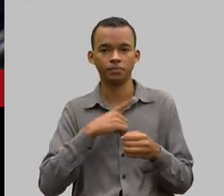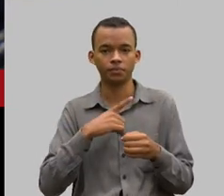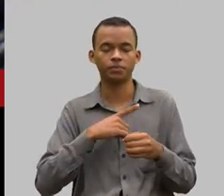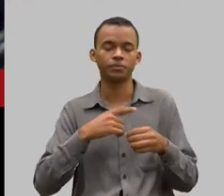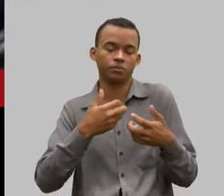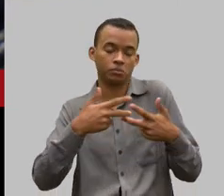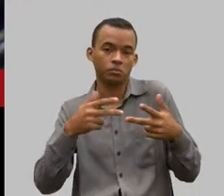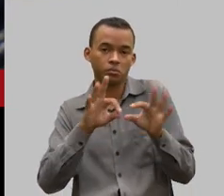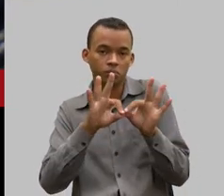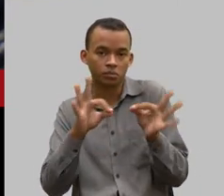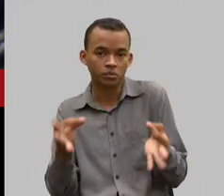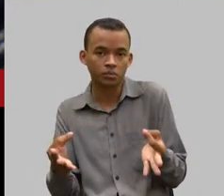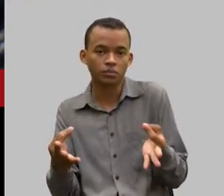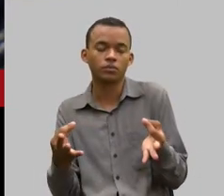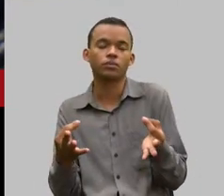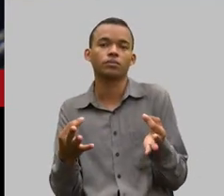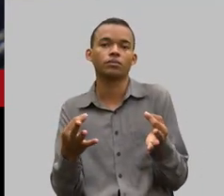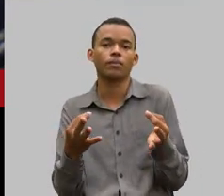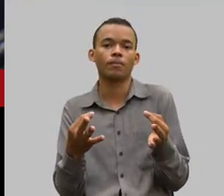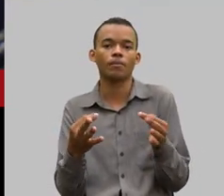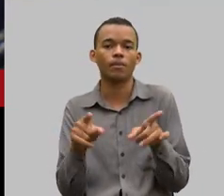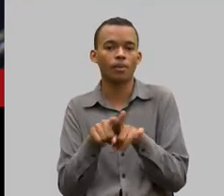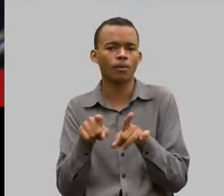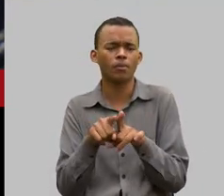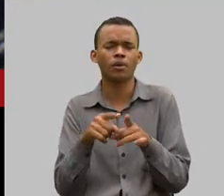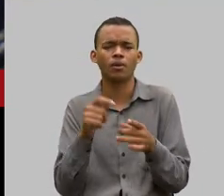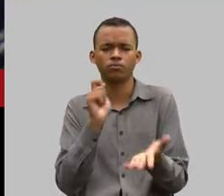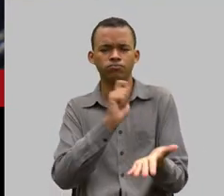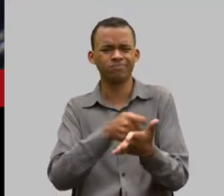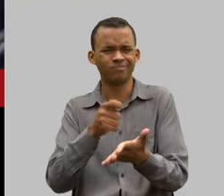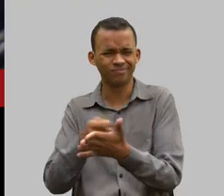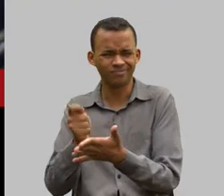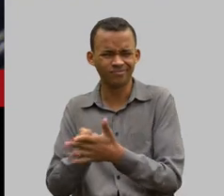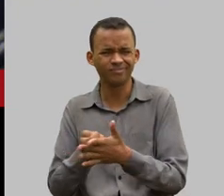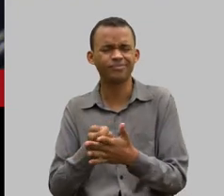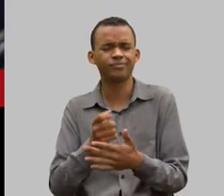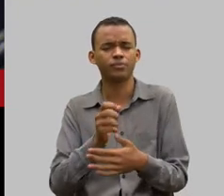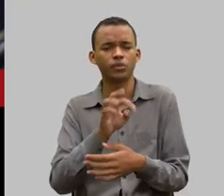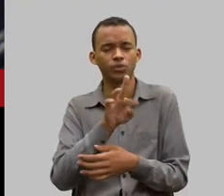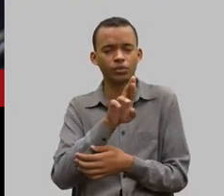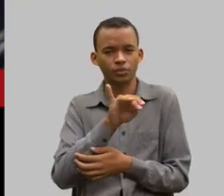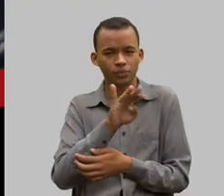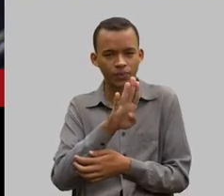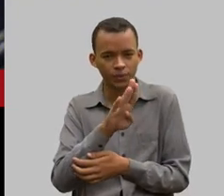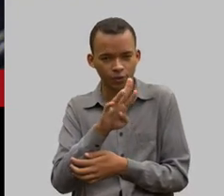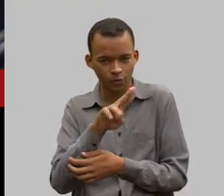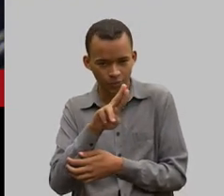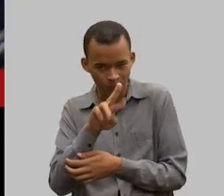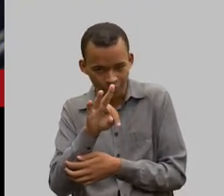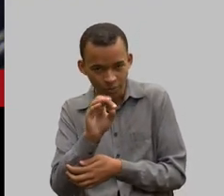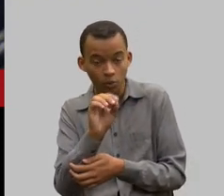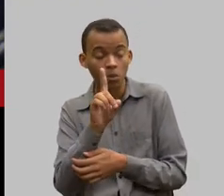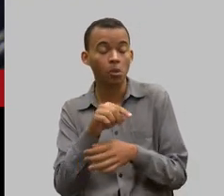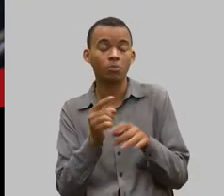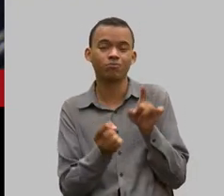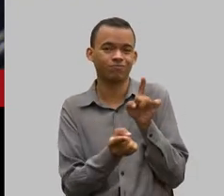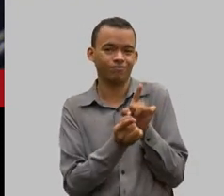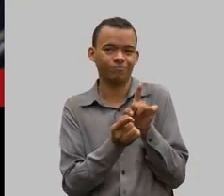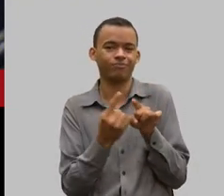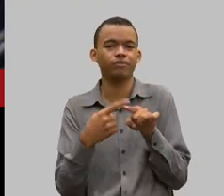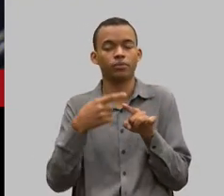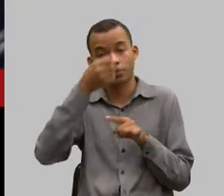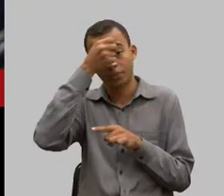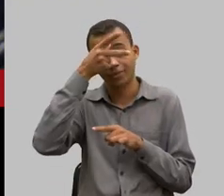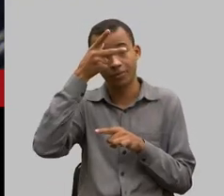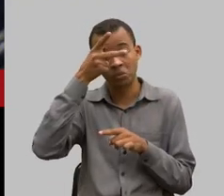onde a arrecadação dos tributos é pequena o Prefeito Não há muito o que fazer se